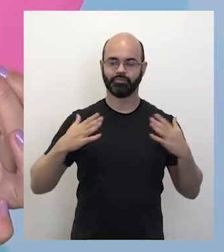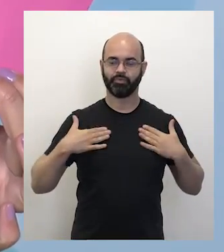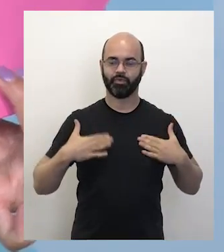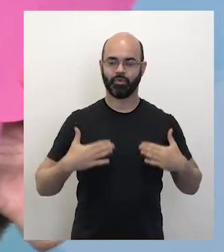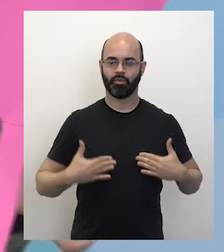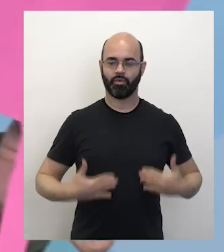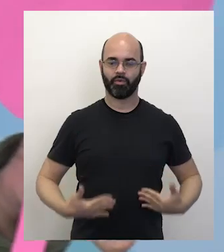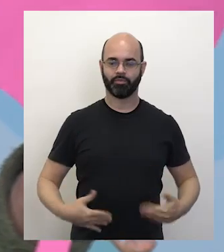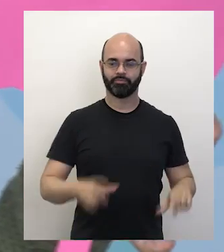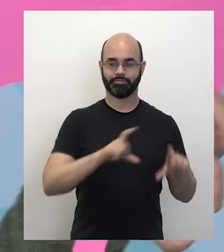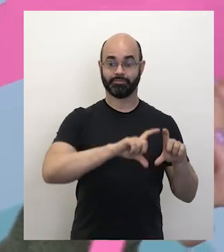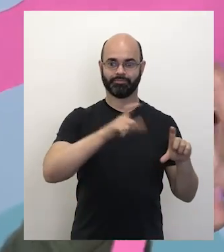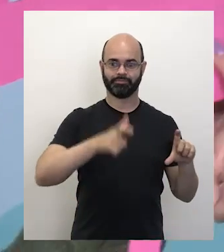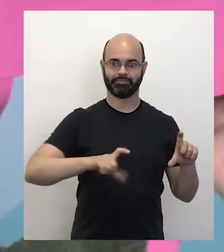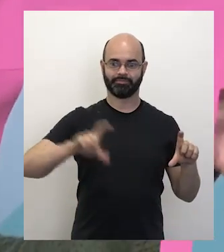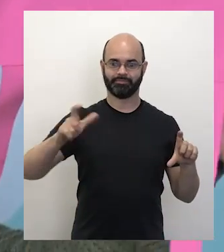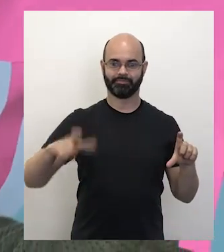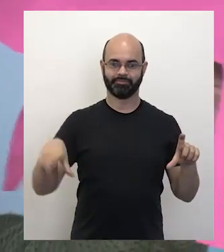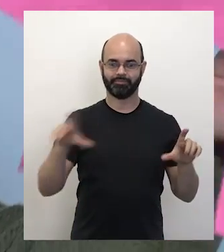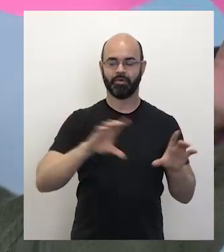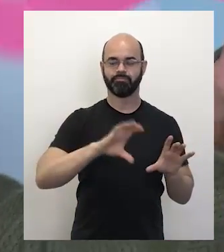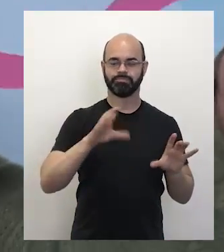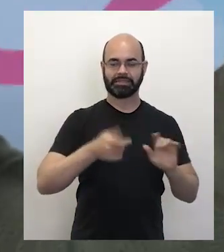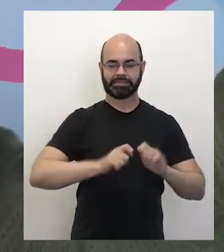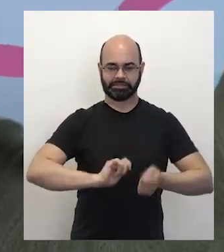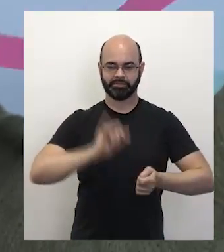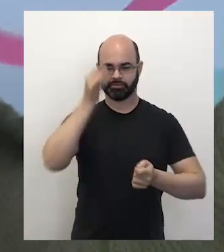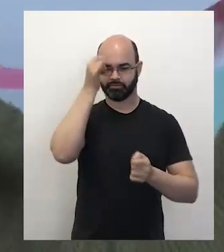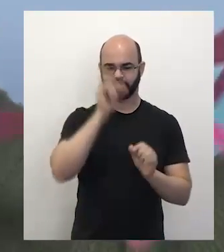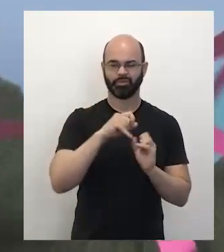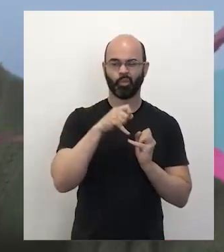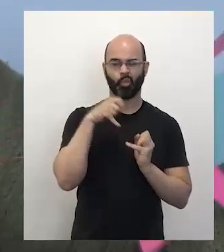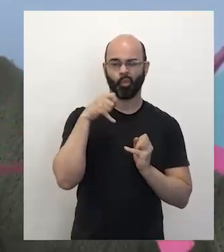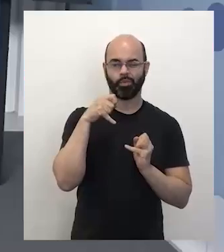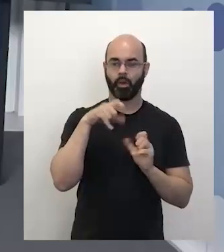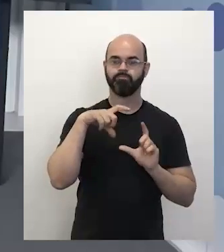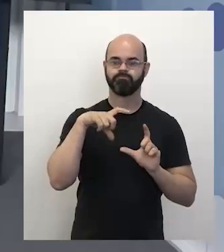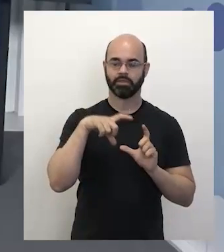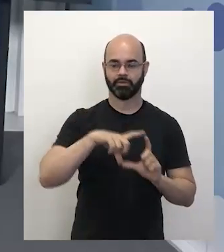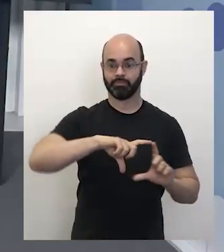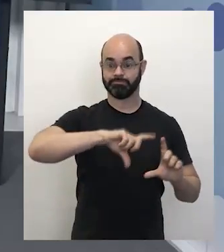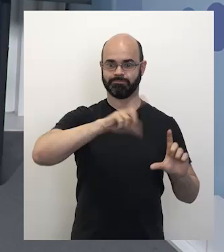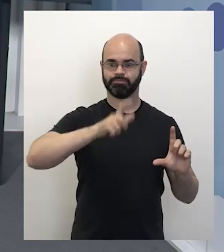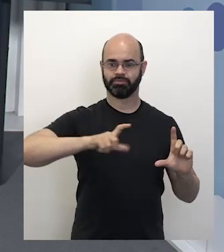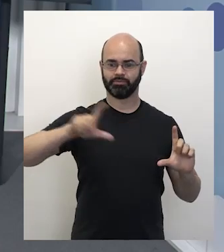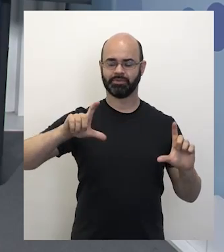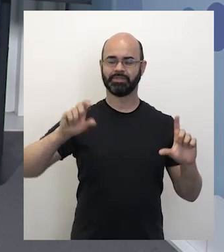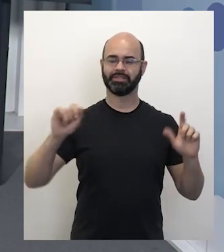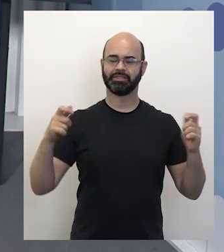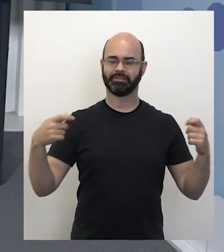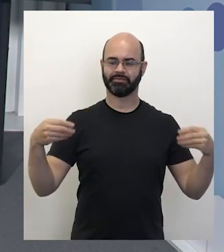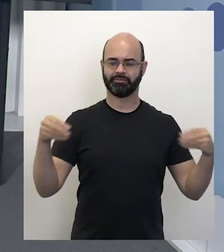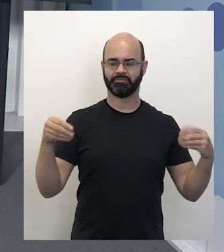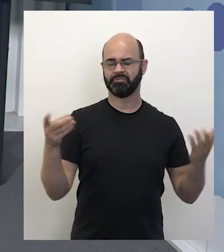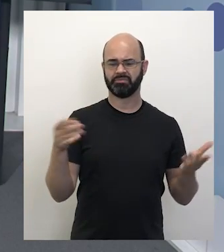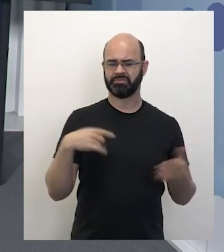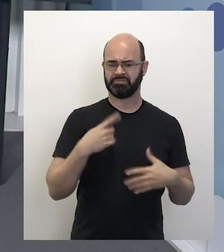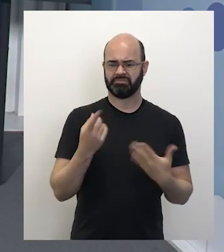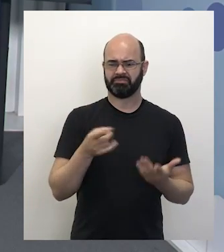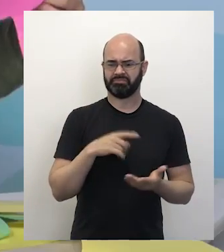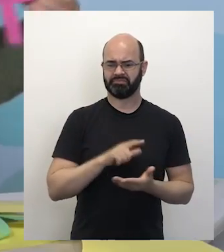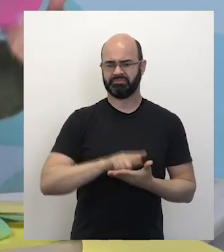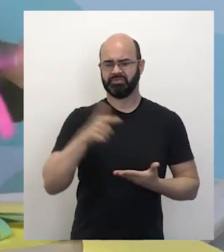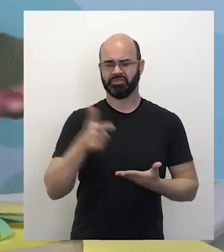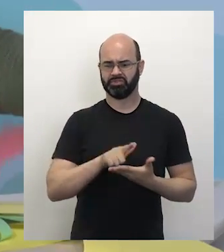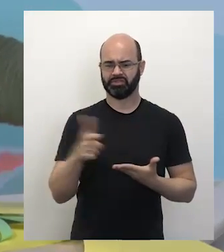mesmo, serpenteada, faz bem grossinha para não rasgar. Ai, professora, não tenho sulfite. Olha, até de jornal eu faria.